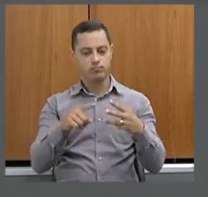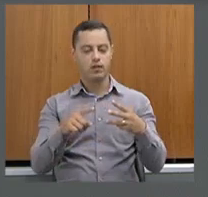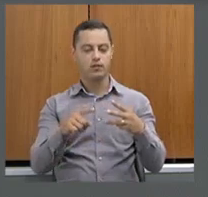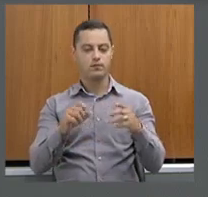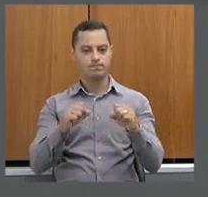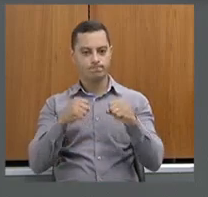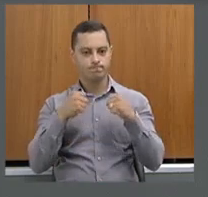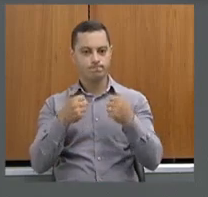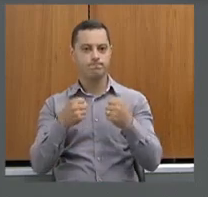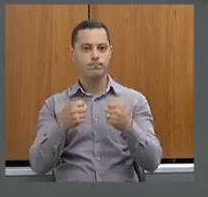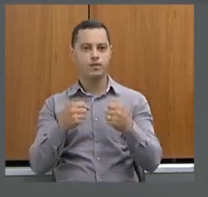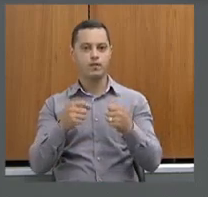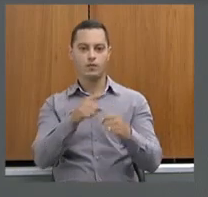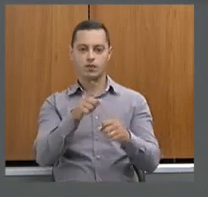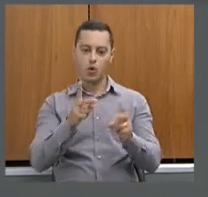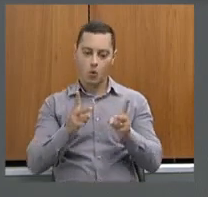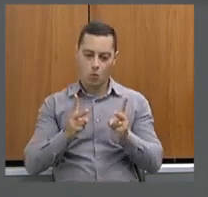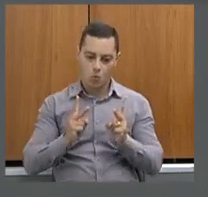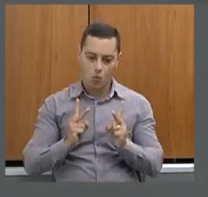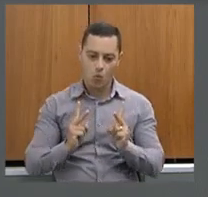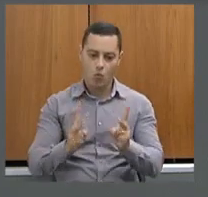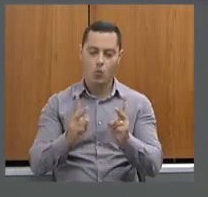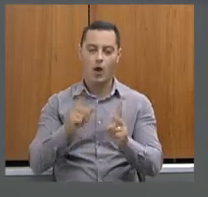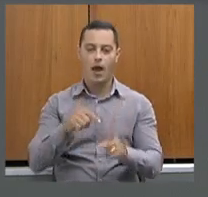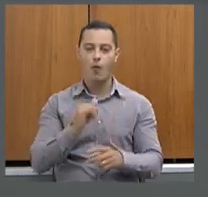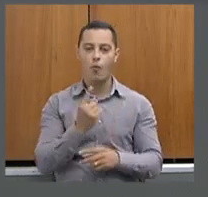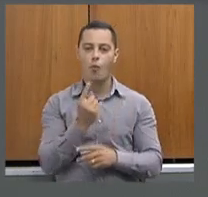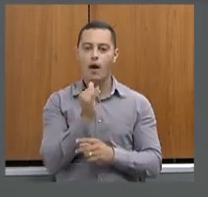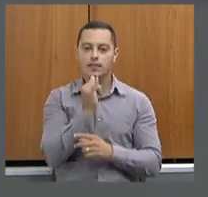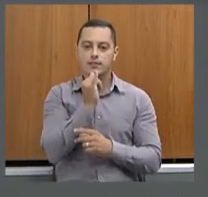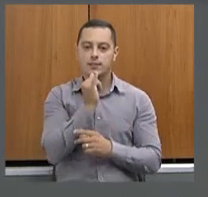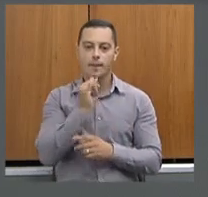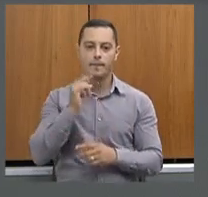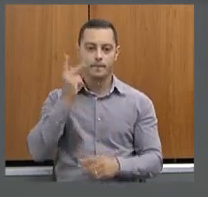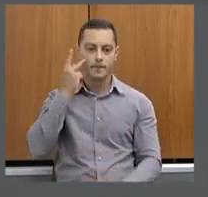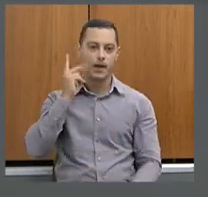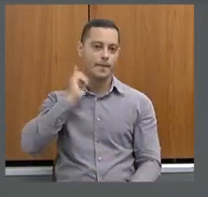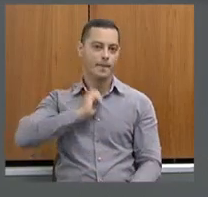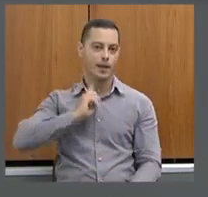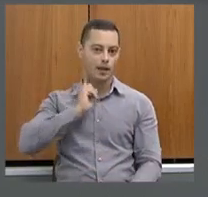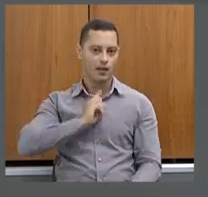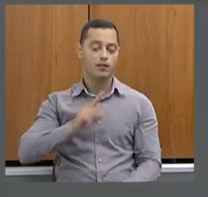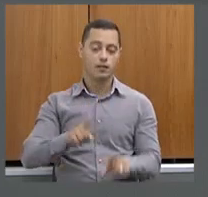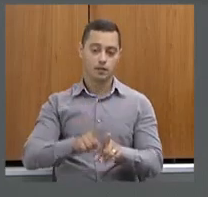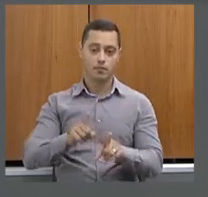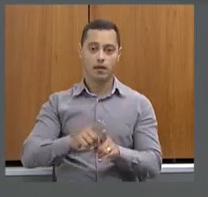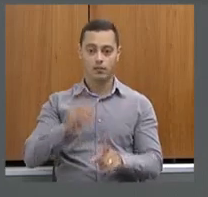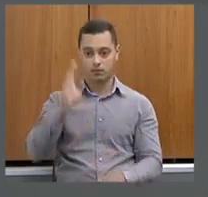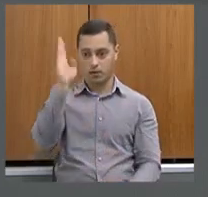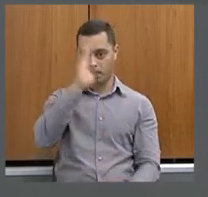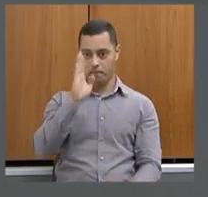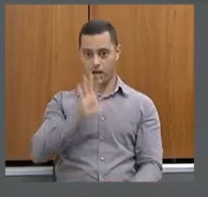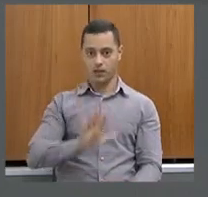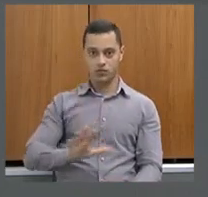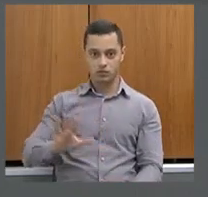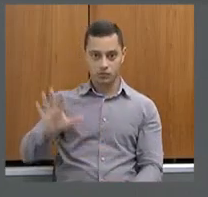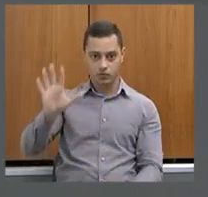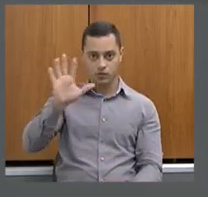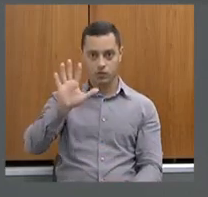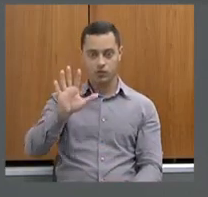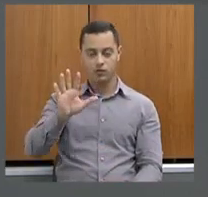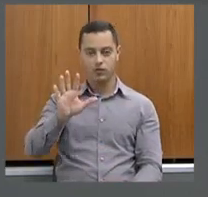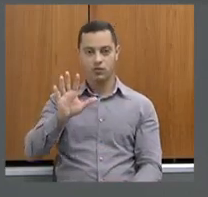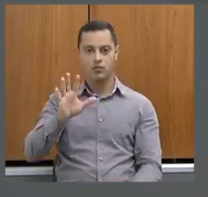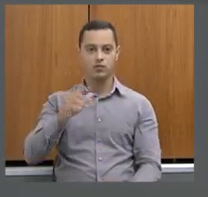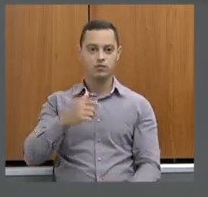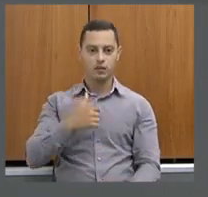né Tem esse exemplo para Minas Gerais como Coronel falou e eu tenho prova disso para o Brasil né não foi uma duas vezes